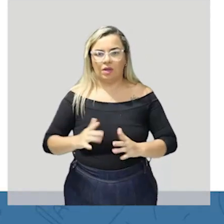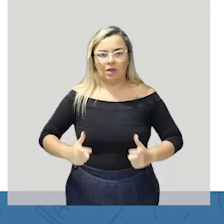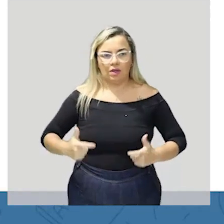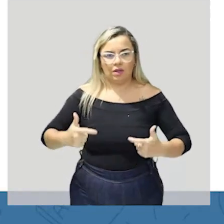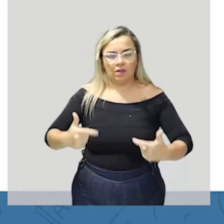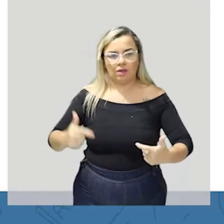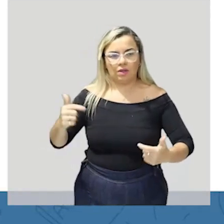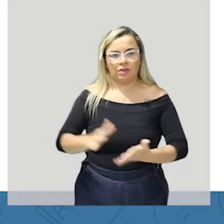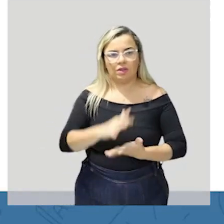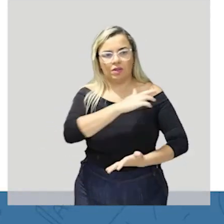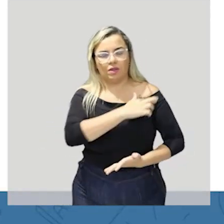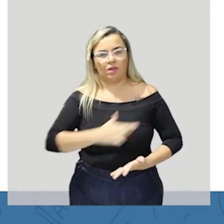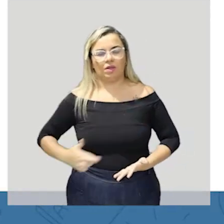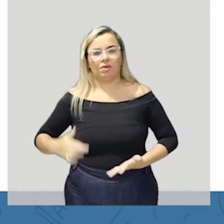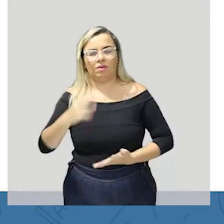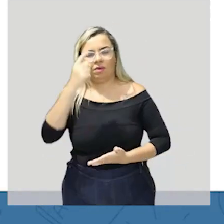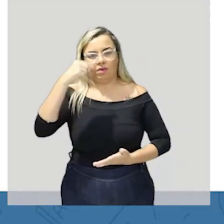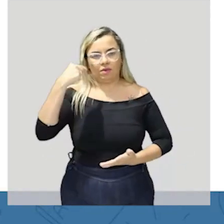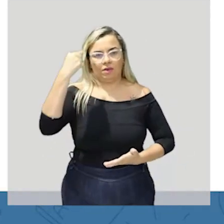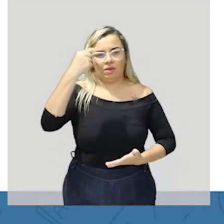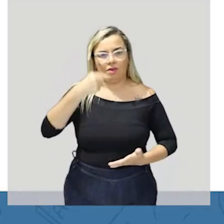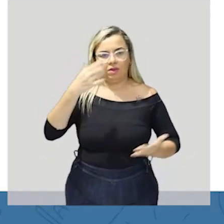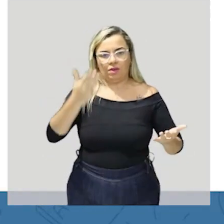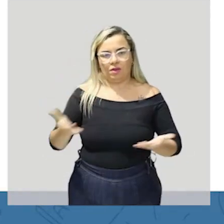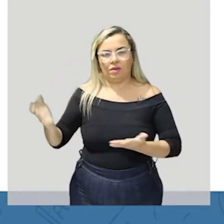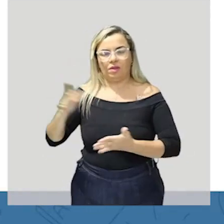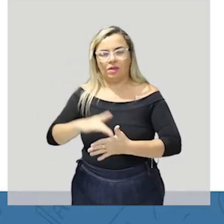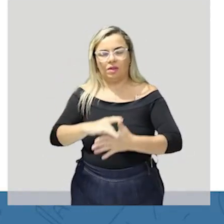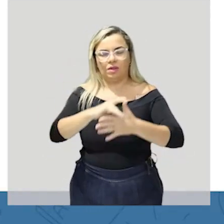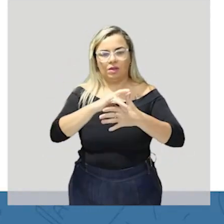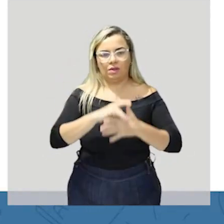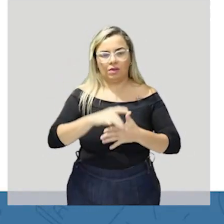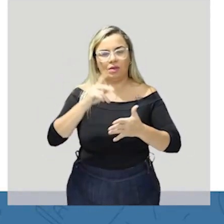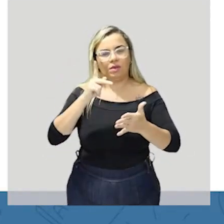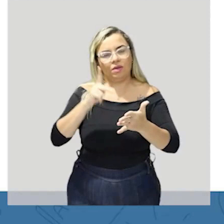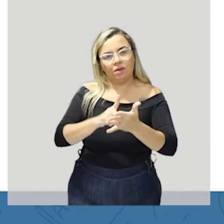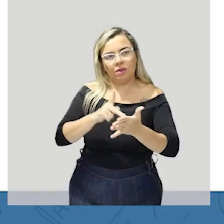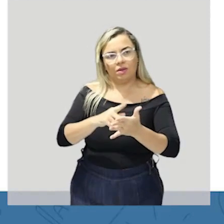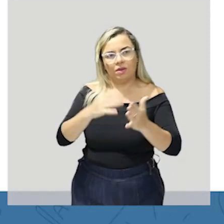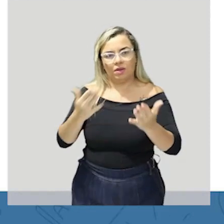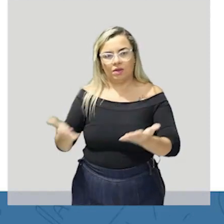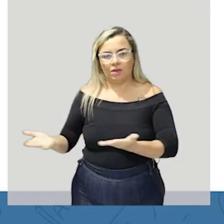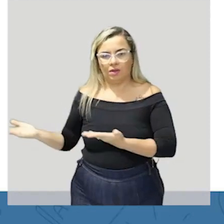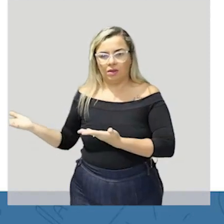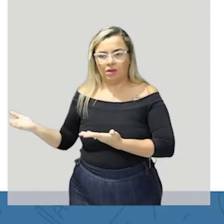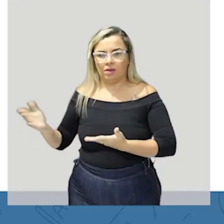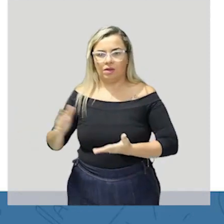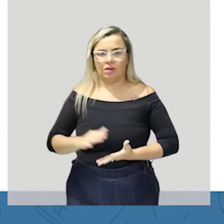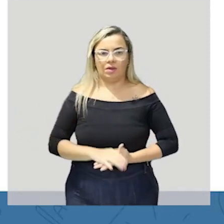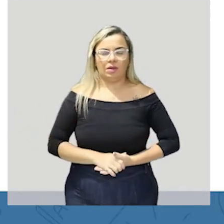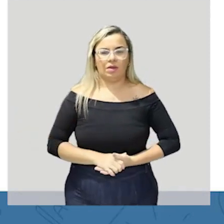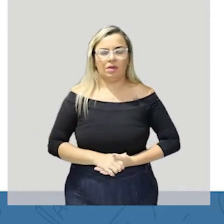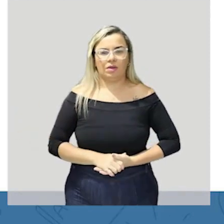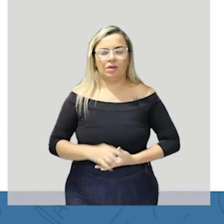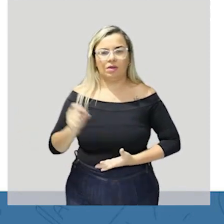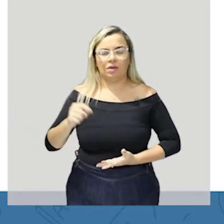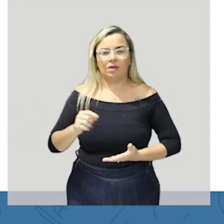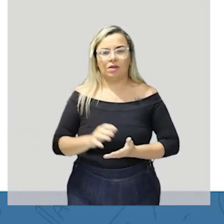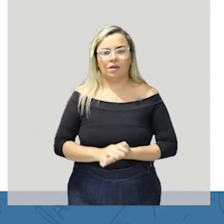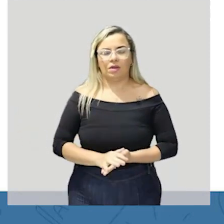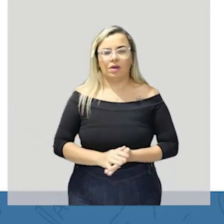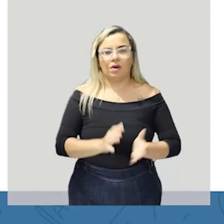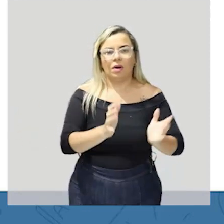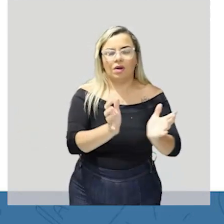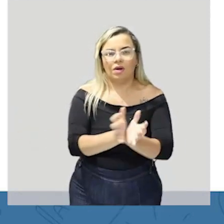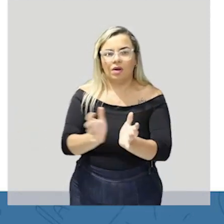Espanhola. A República Espanhola, que era comandada, na verdade, por quem? Por setores